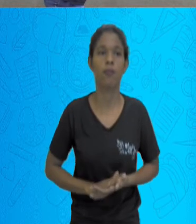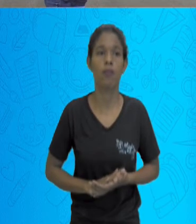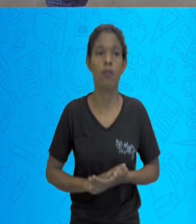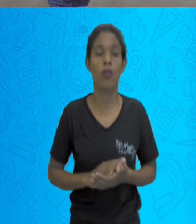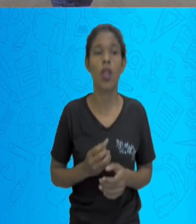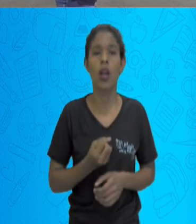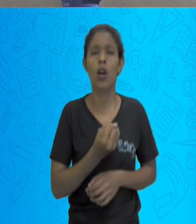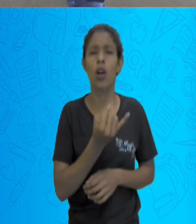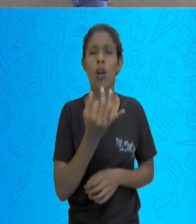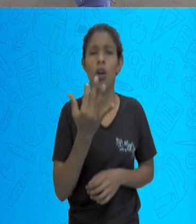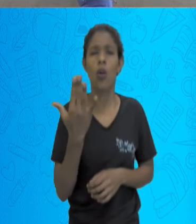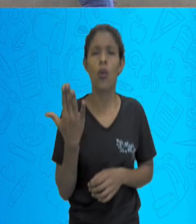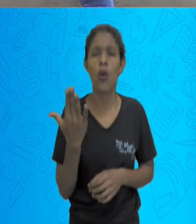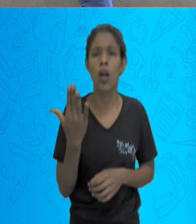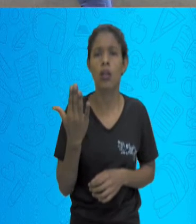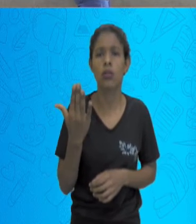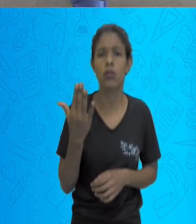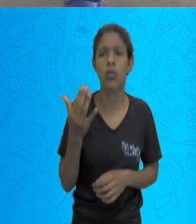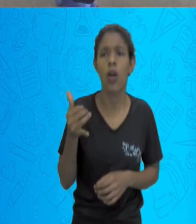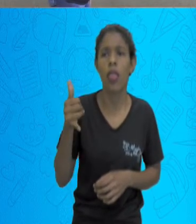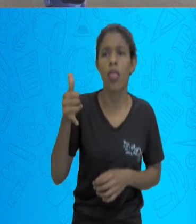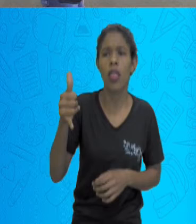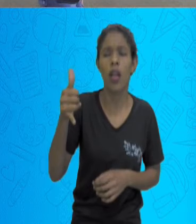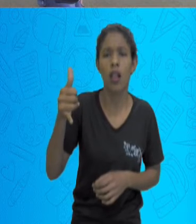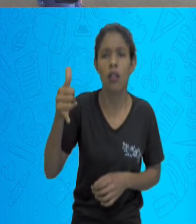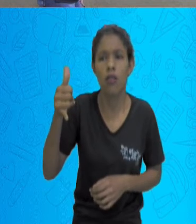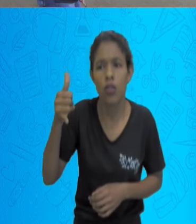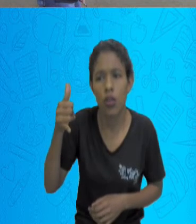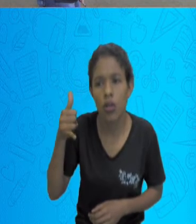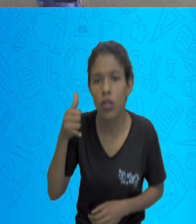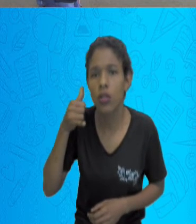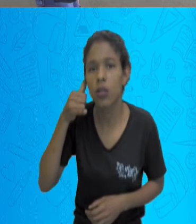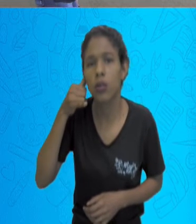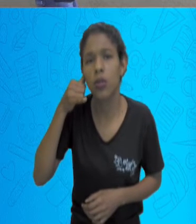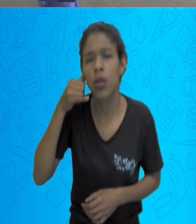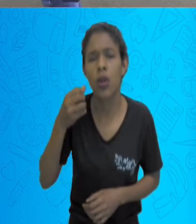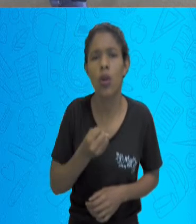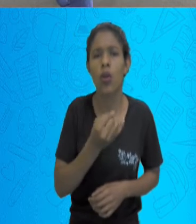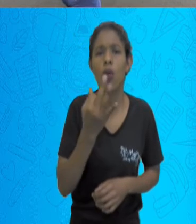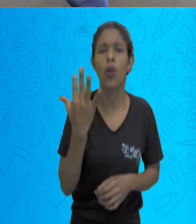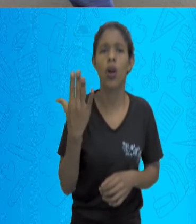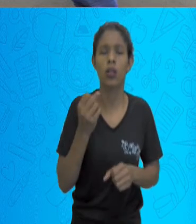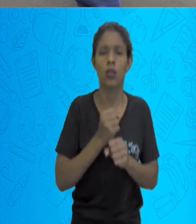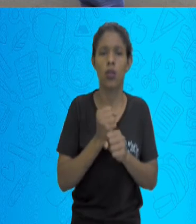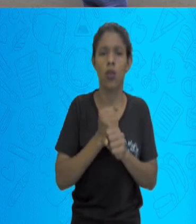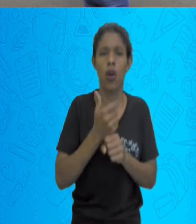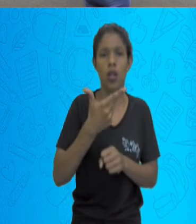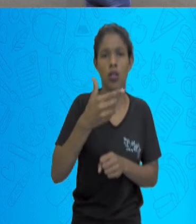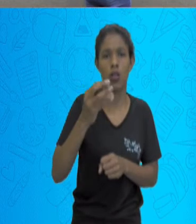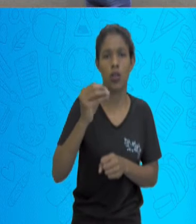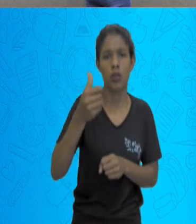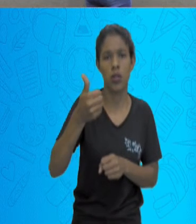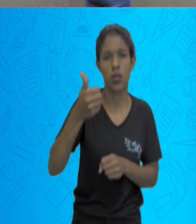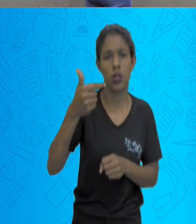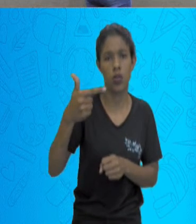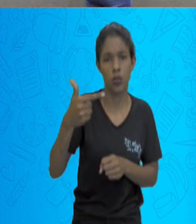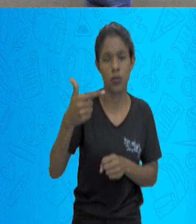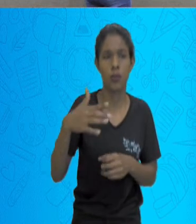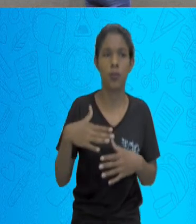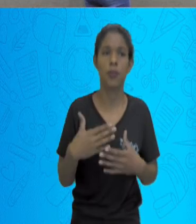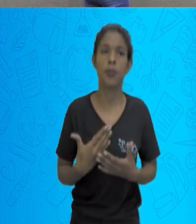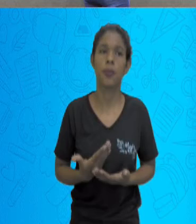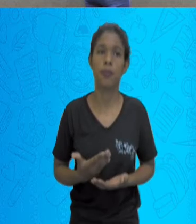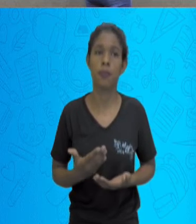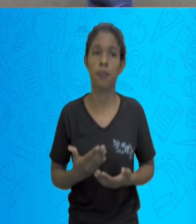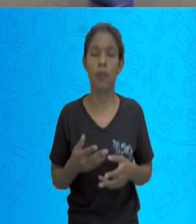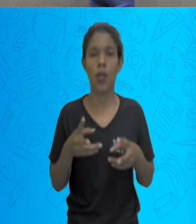Quantos telefones públicos havia no Brasil em 2012? Vamos observar aqui, ó, em